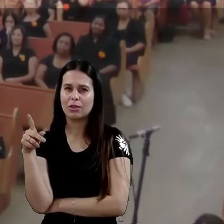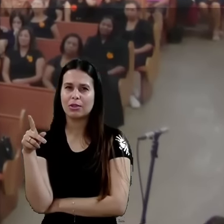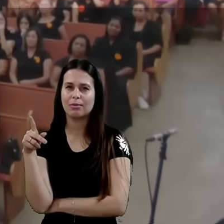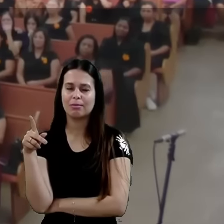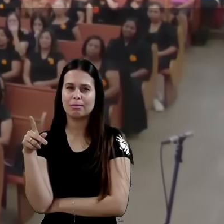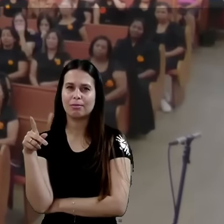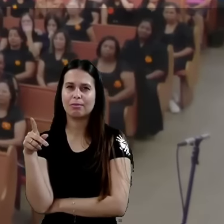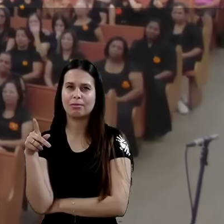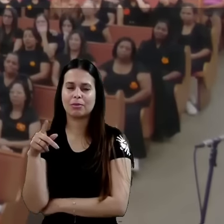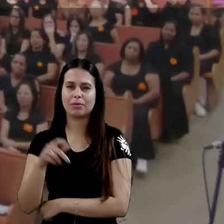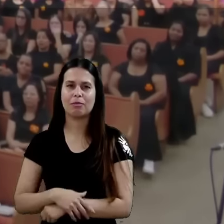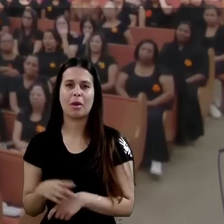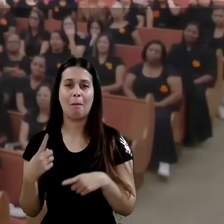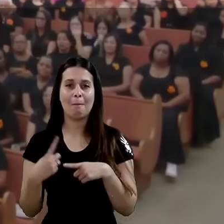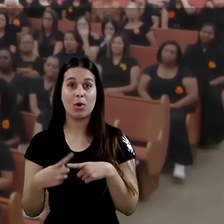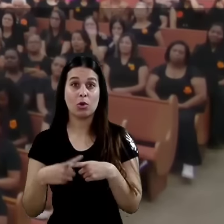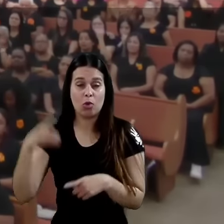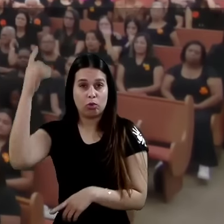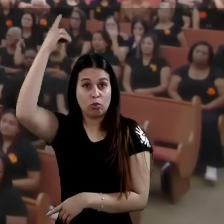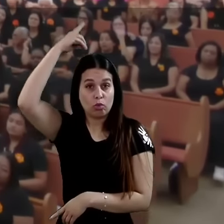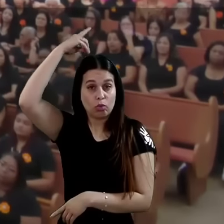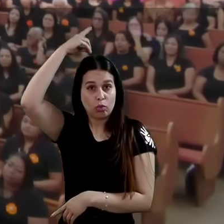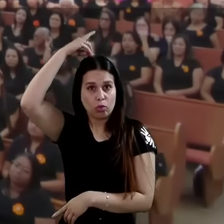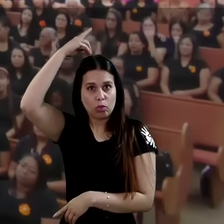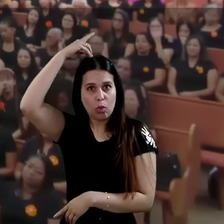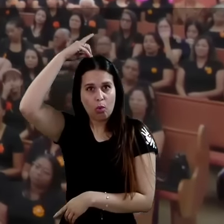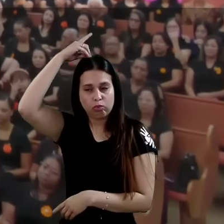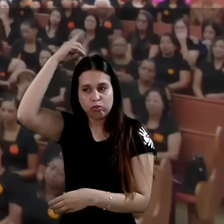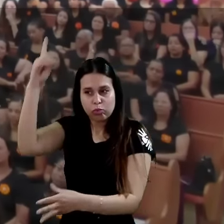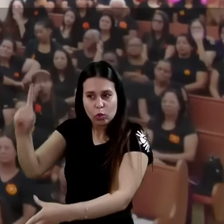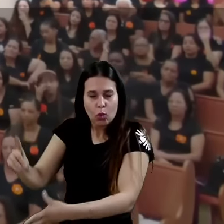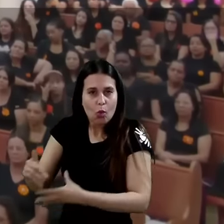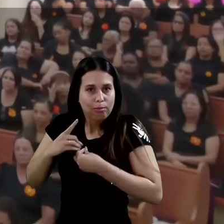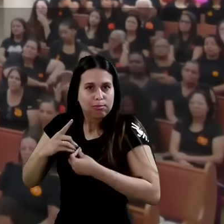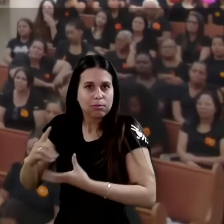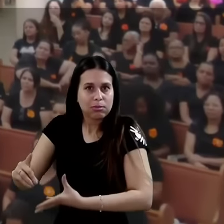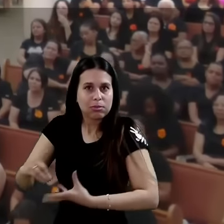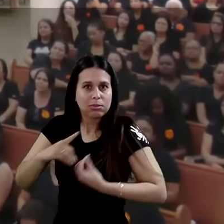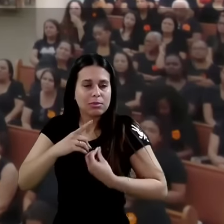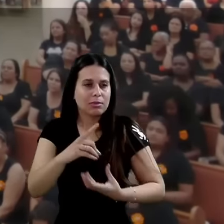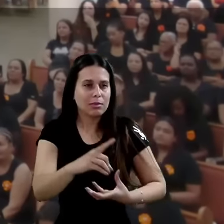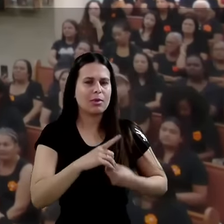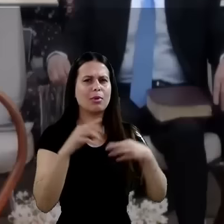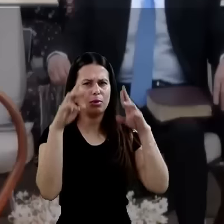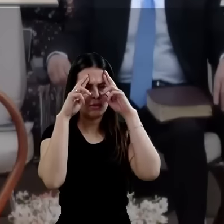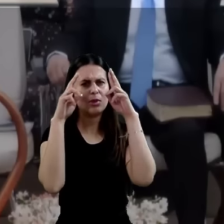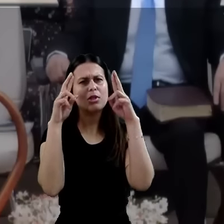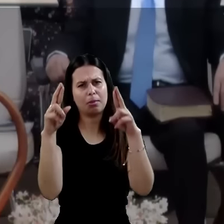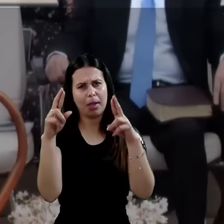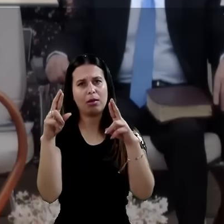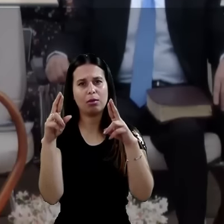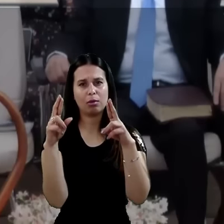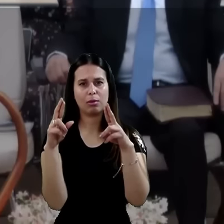Metodista porque os dons o atraem com todo respeito aos meus irmãos